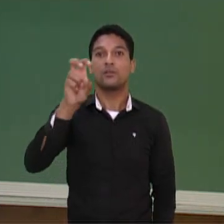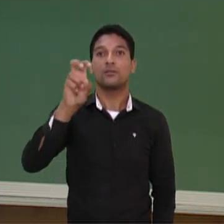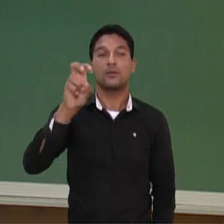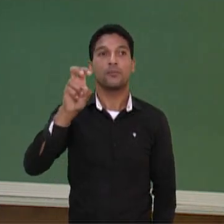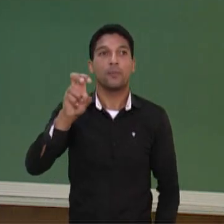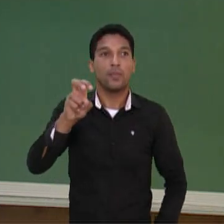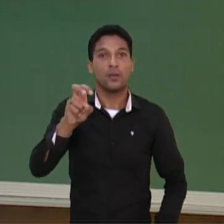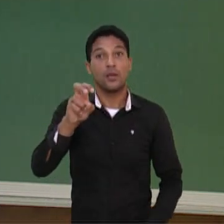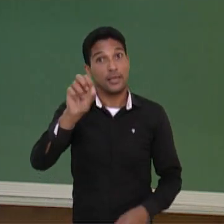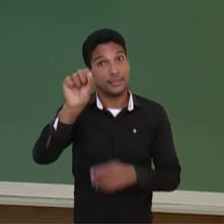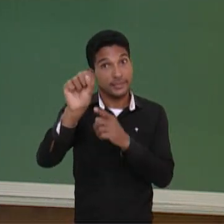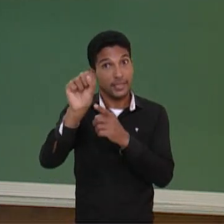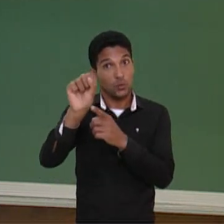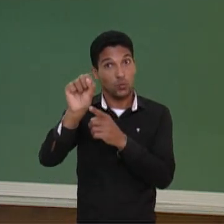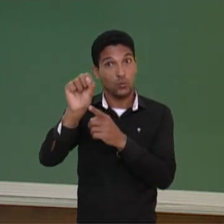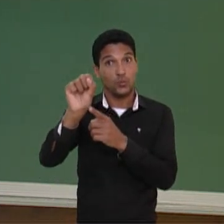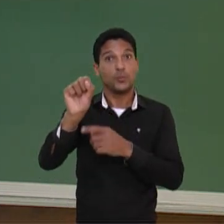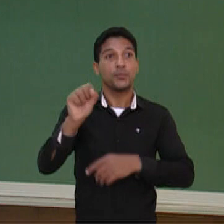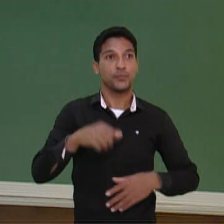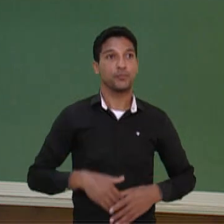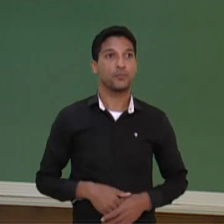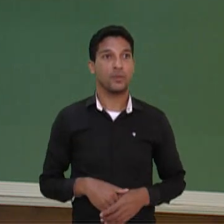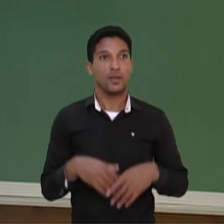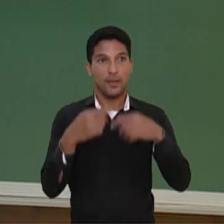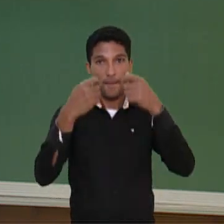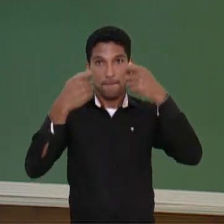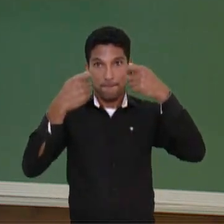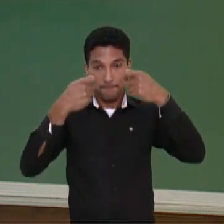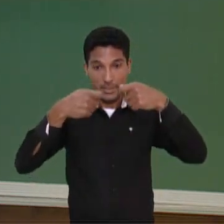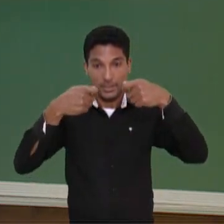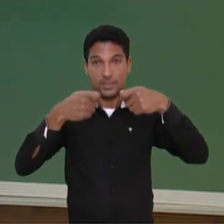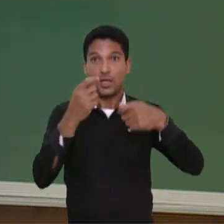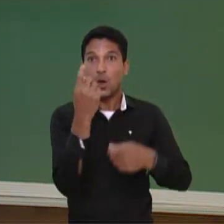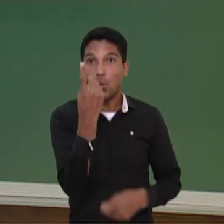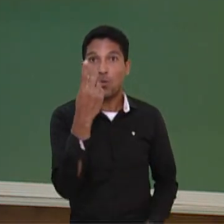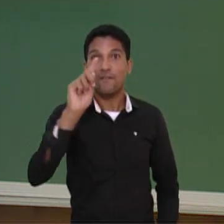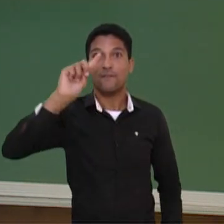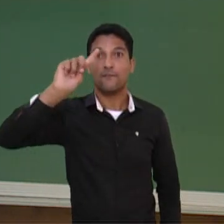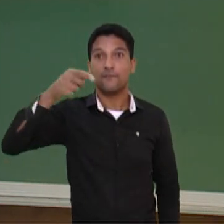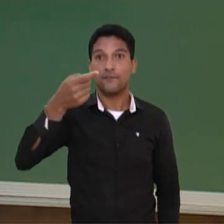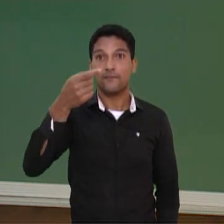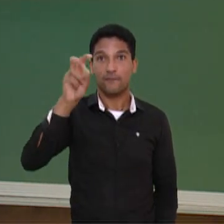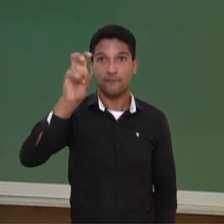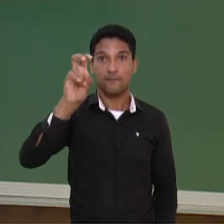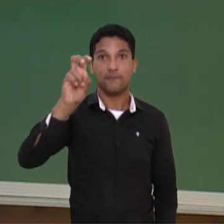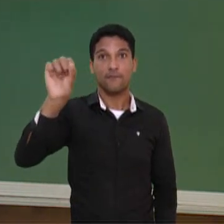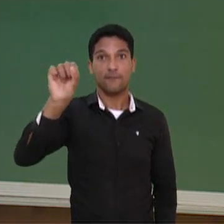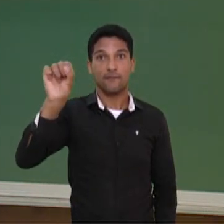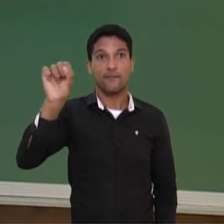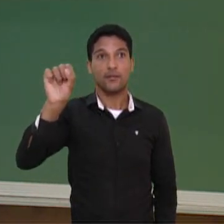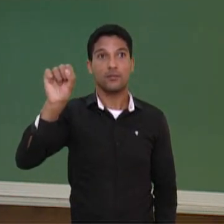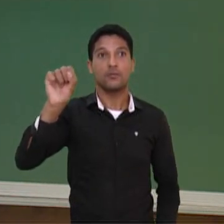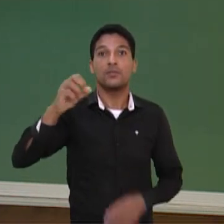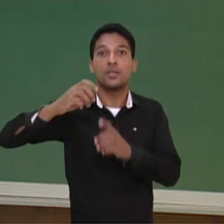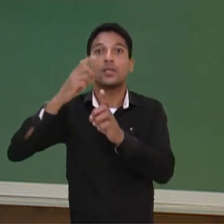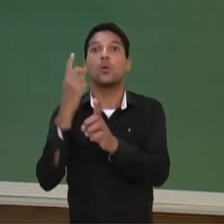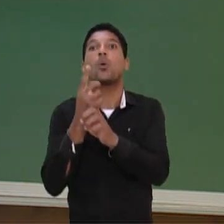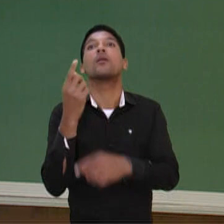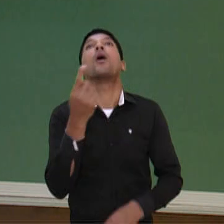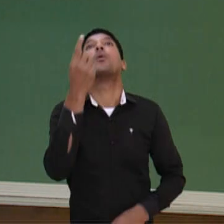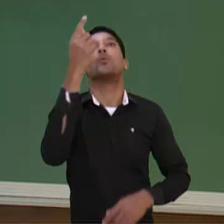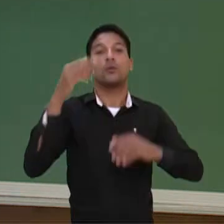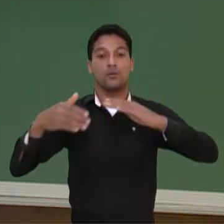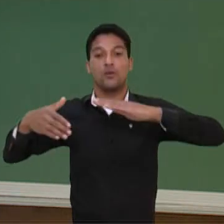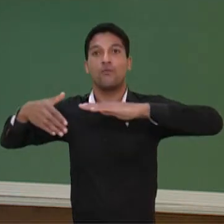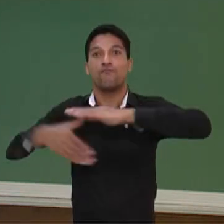você aplique esse valor de 1,5 segundos aqui para que você encontre a altura